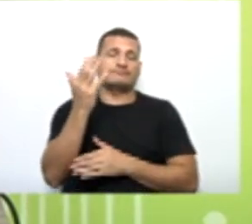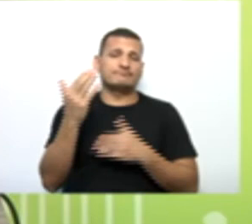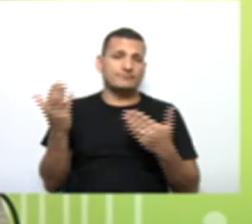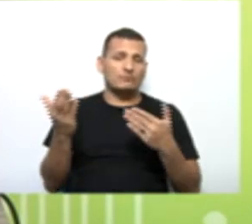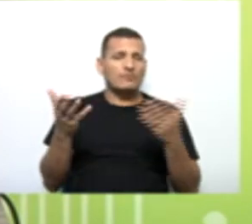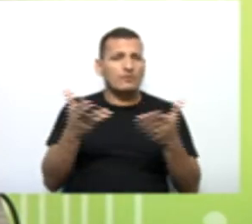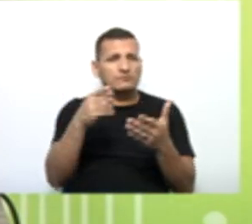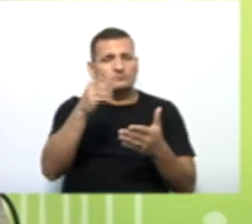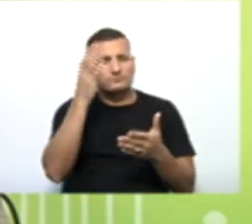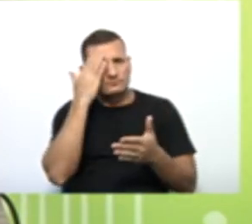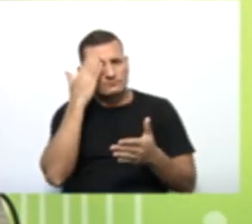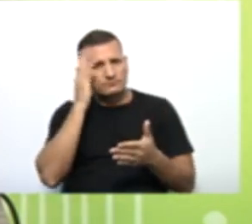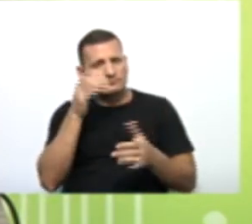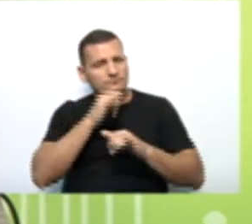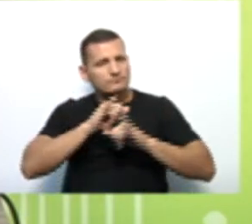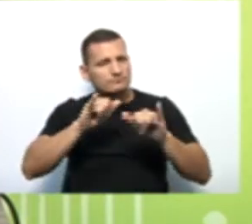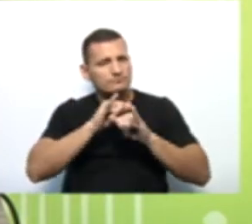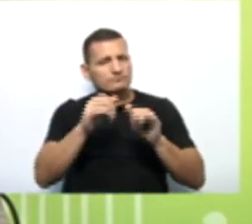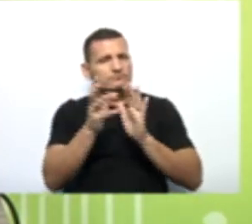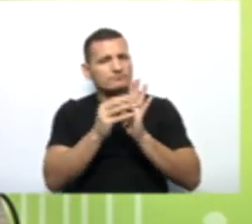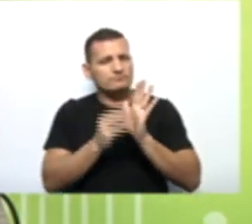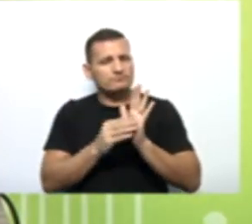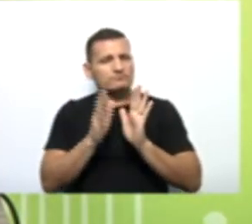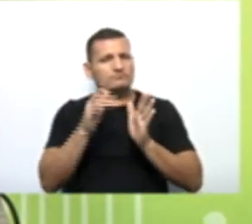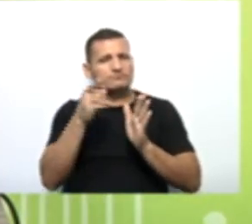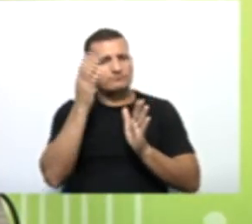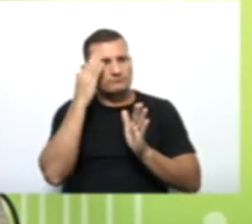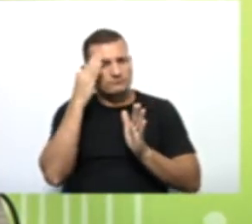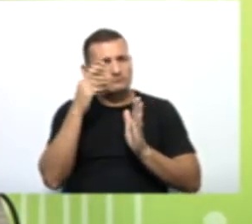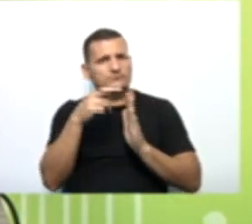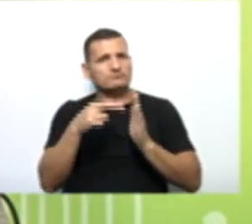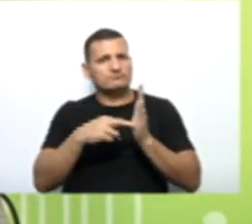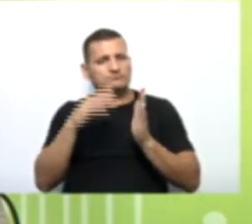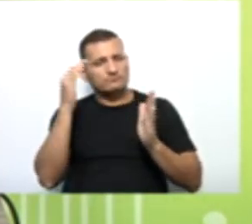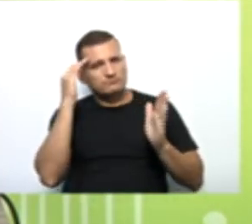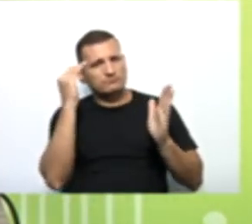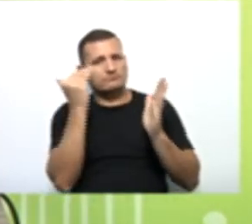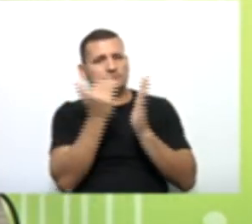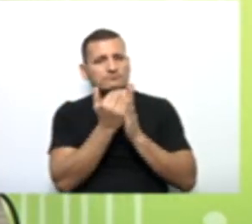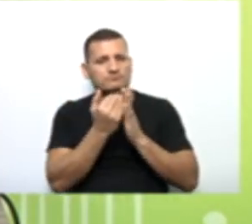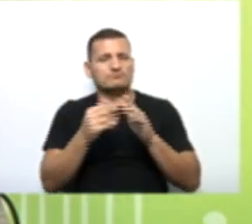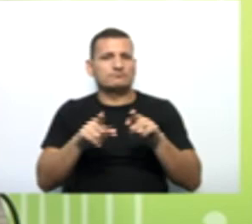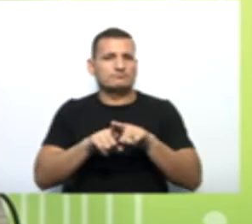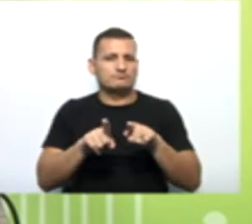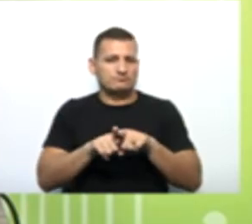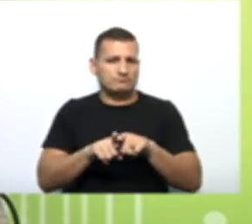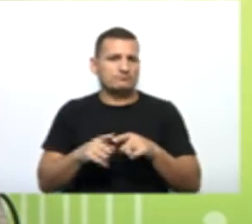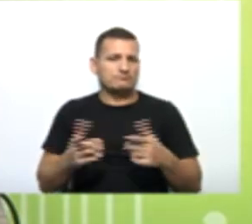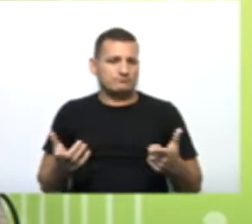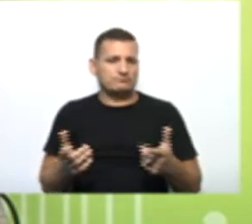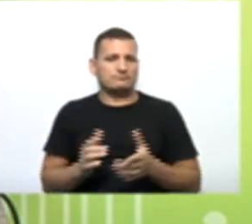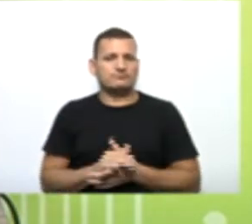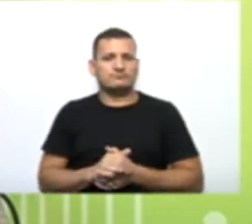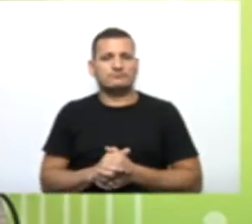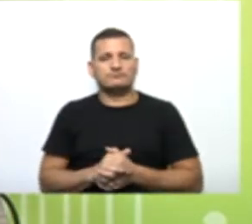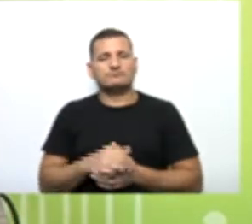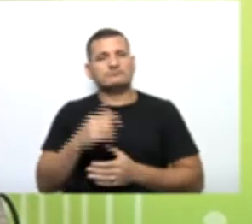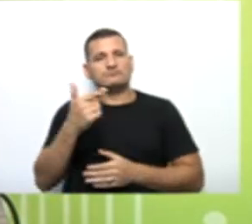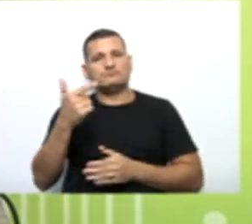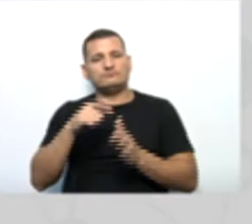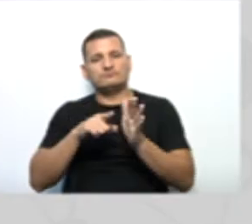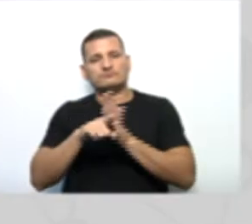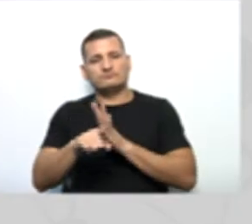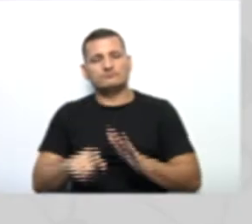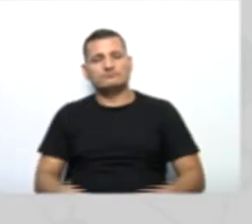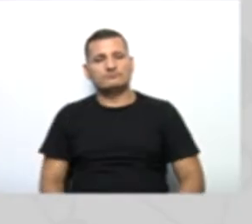tendo informações necessárias e sabendo que regras são feitas para serem cumpridas, beleza? Vamos para a segunda questão então, professor